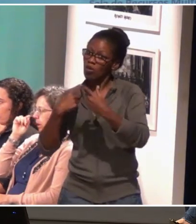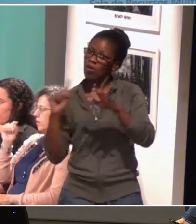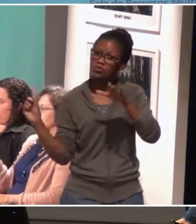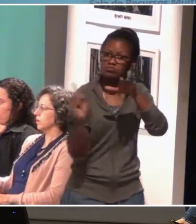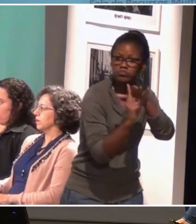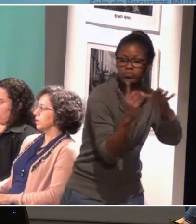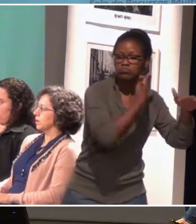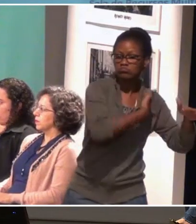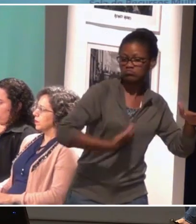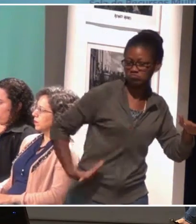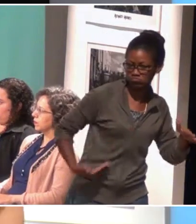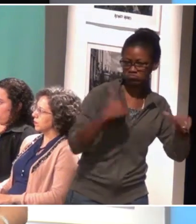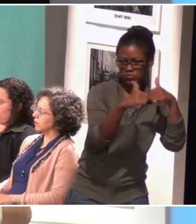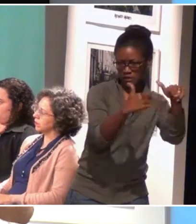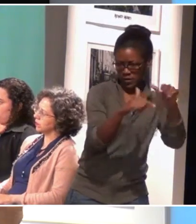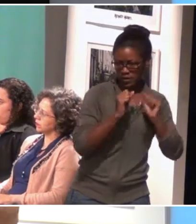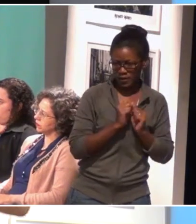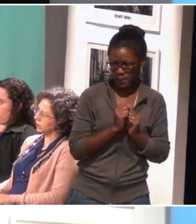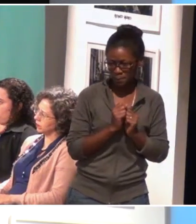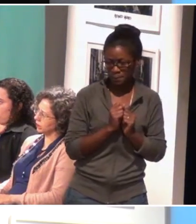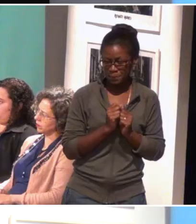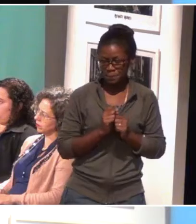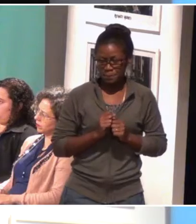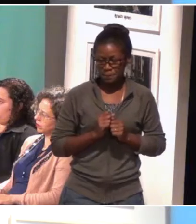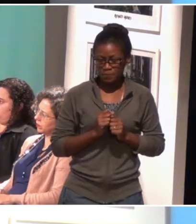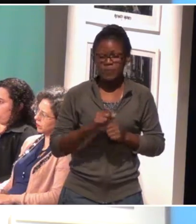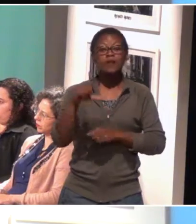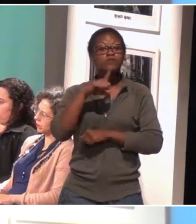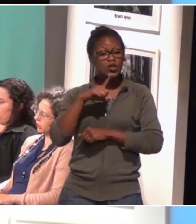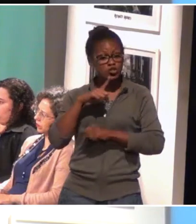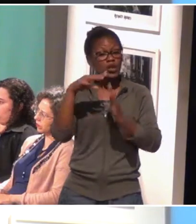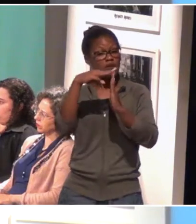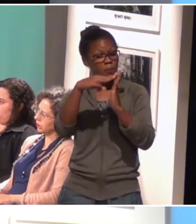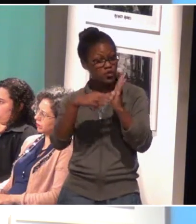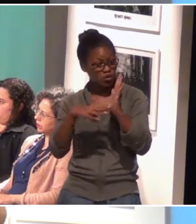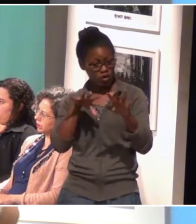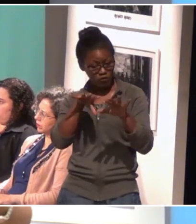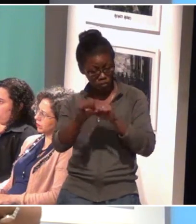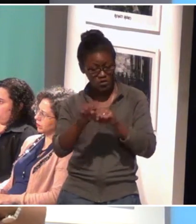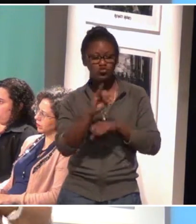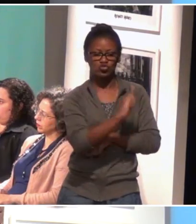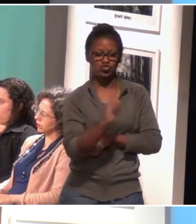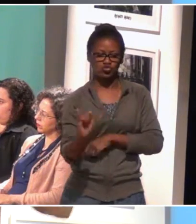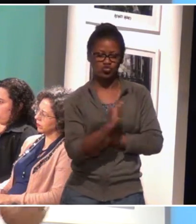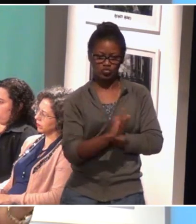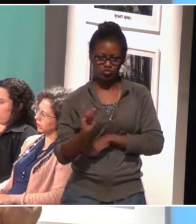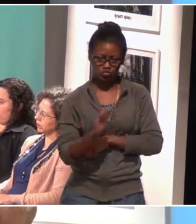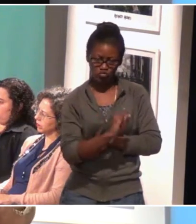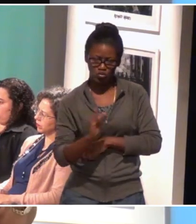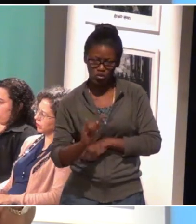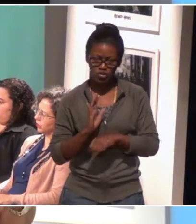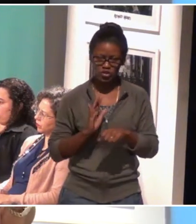temos o Letras Libras lá pela universidade, mas a gente ainda atende, com esse curso de metodologia, a formação de instrutores, que é aquele